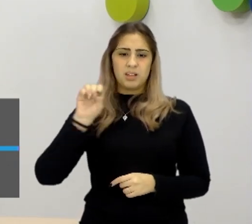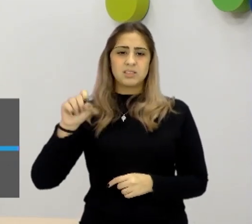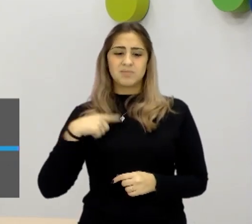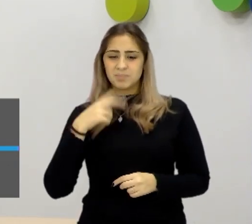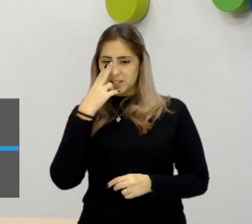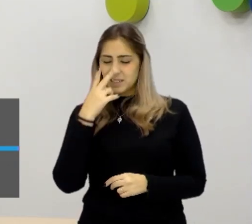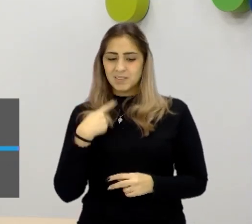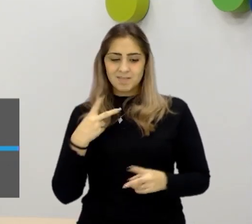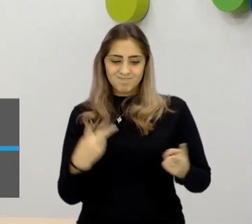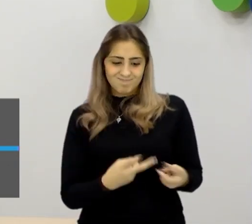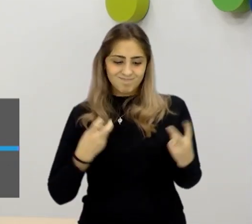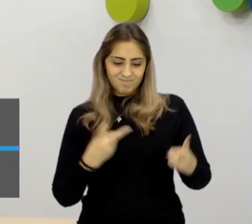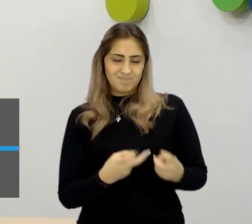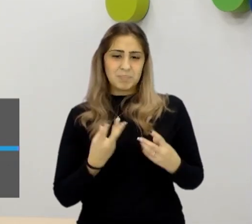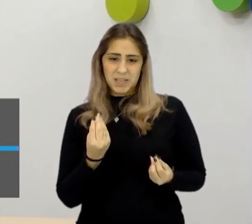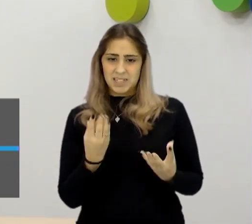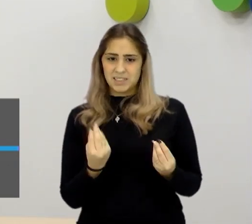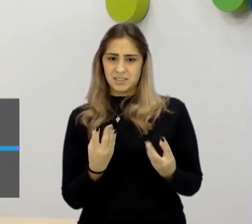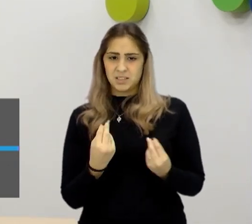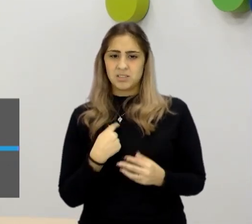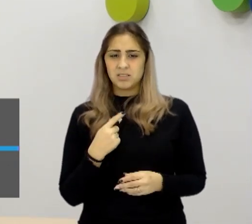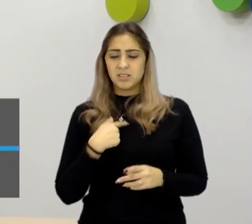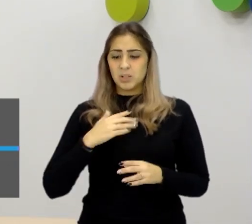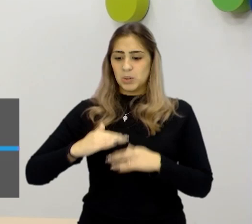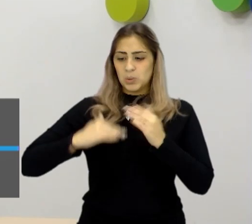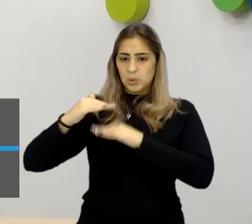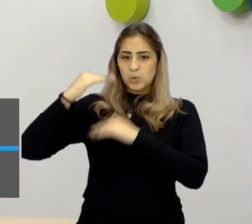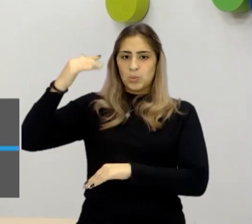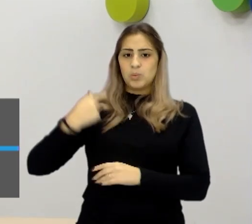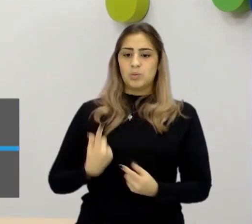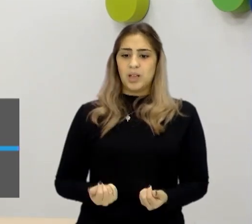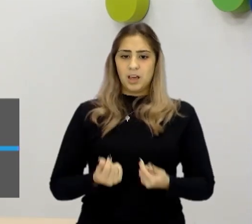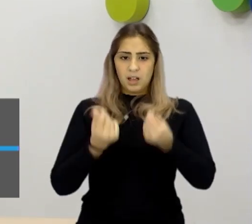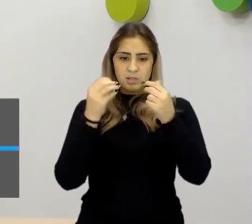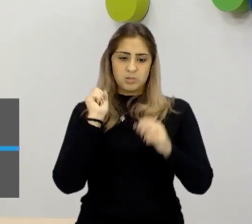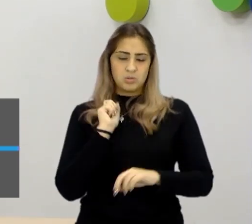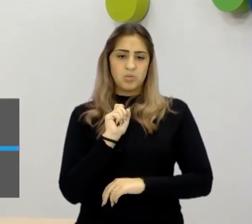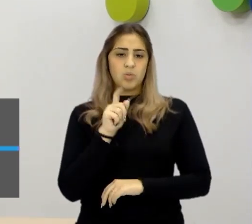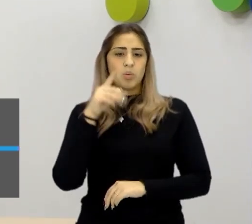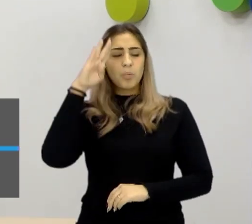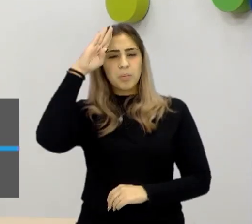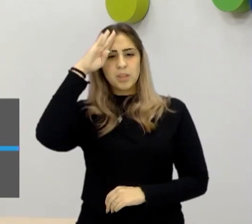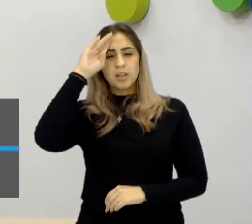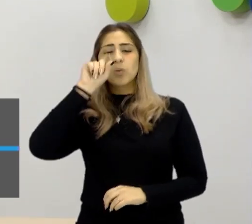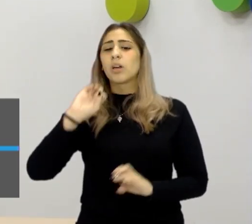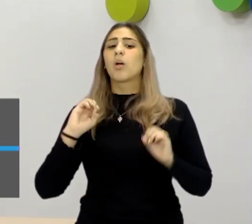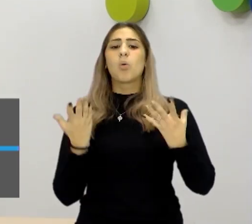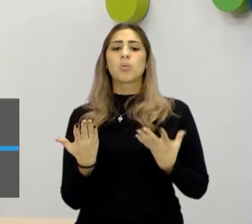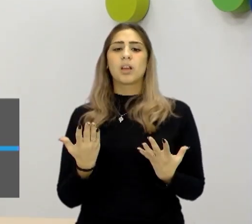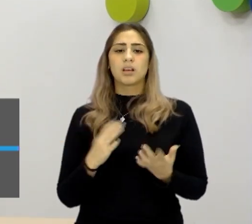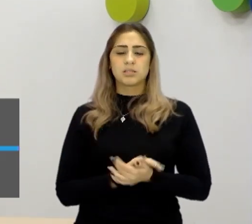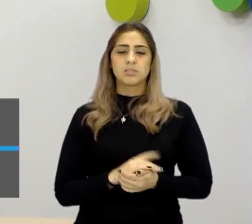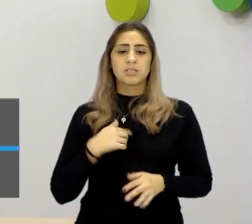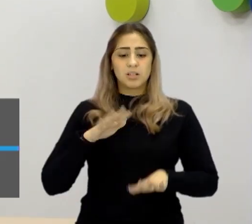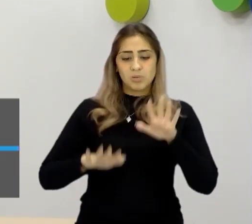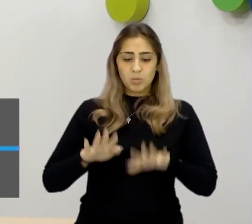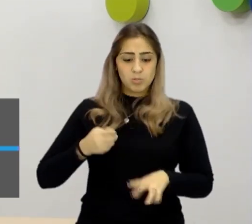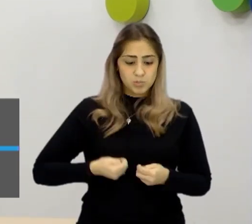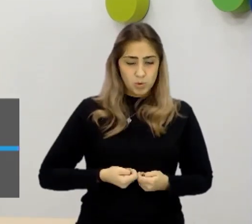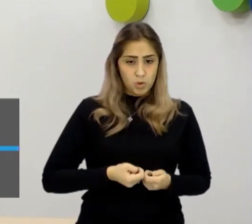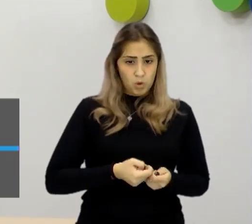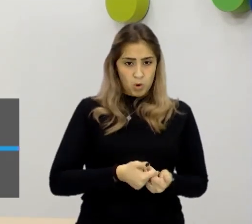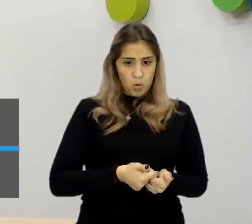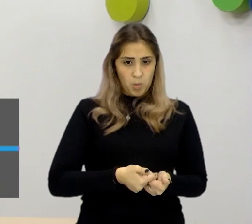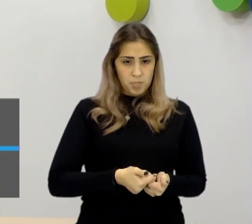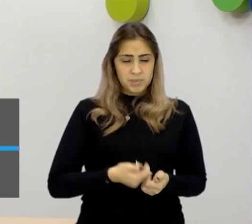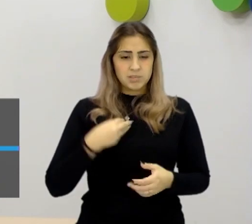período aí de alto gasto militar. O que acontece na sequência? Alguns golpes militares,